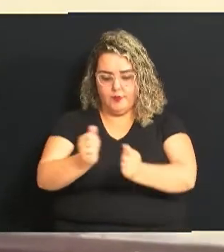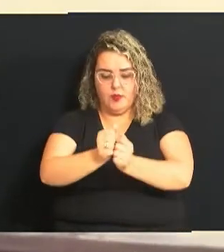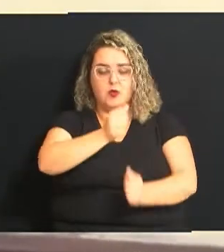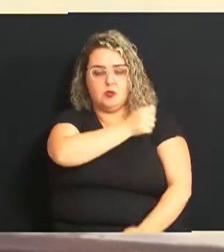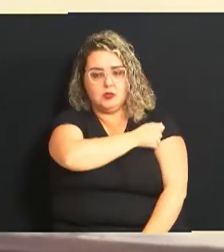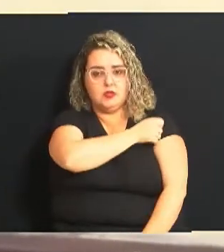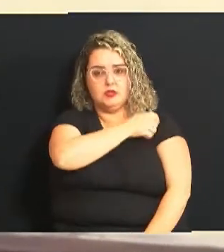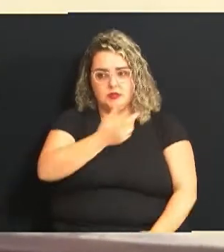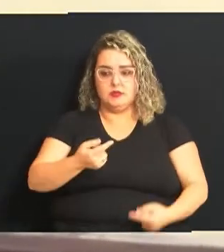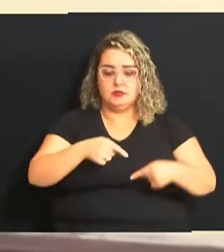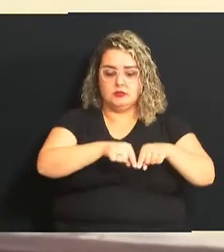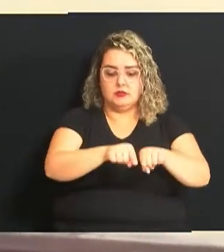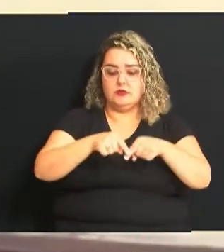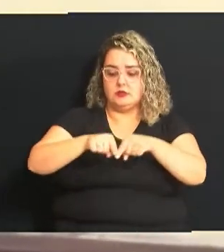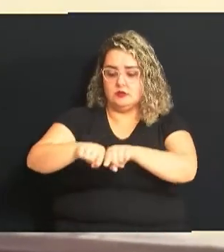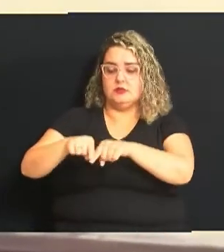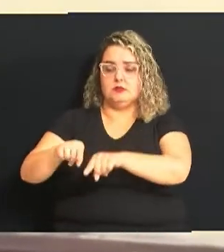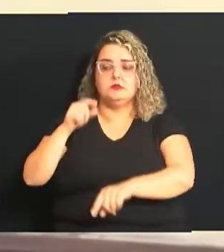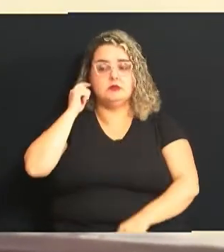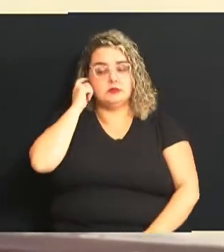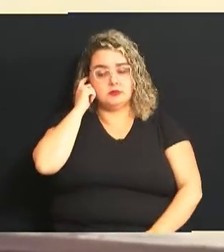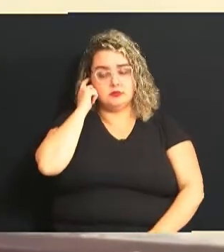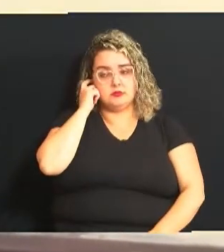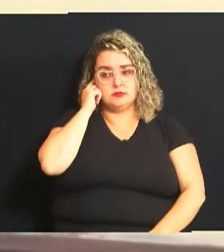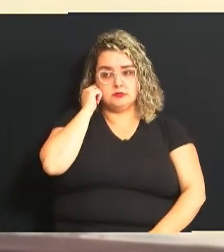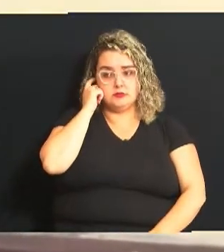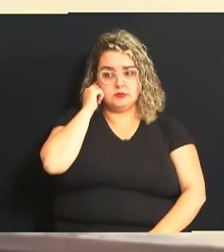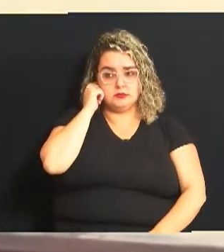esses parceiros que nós também estamos